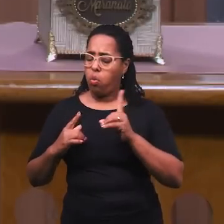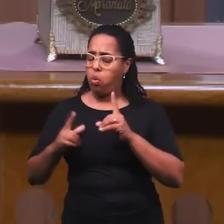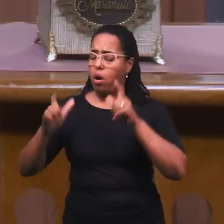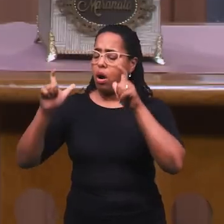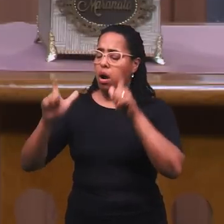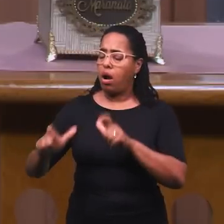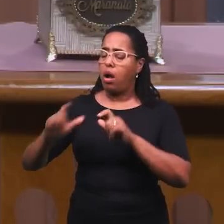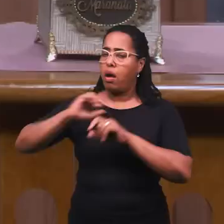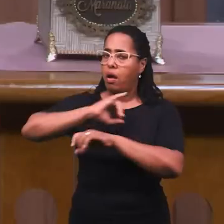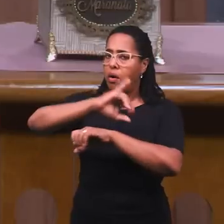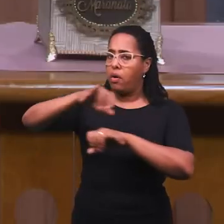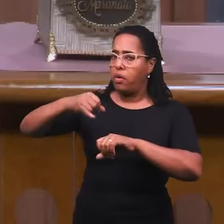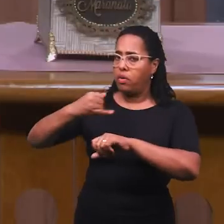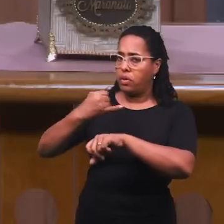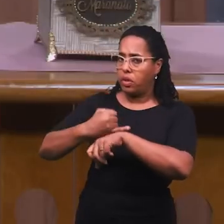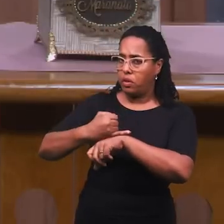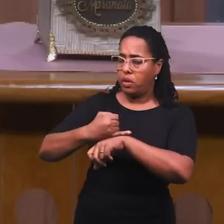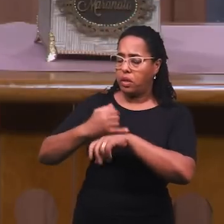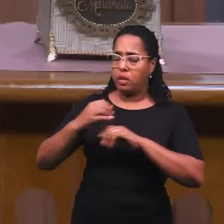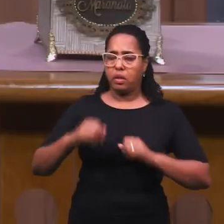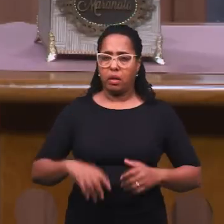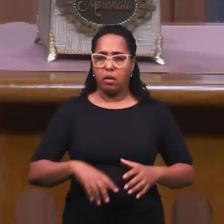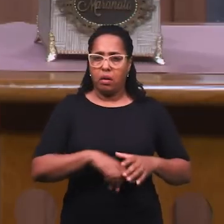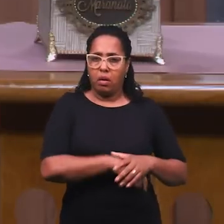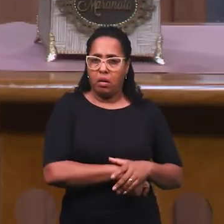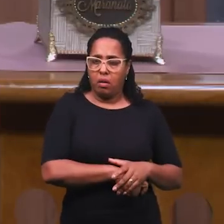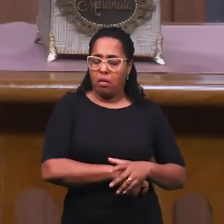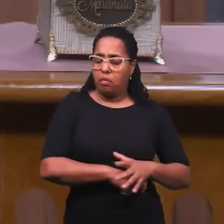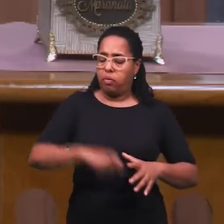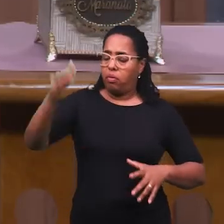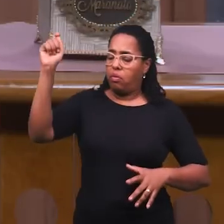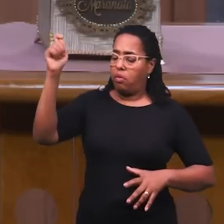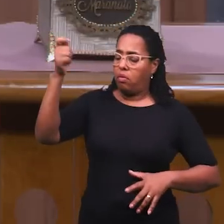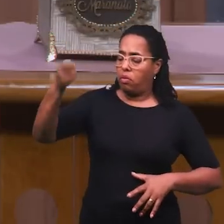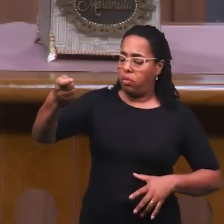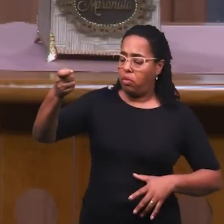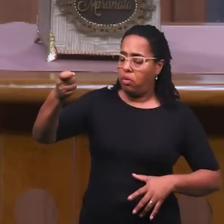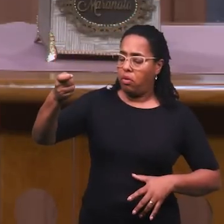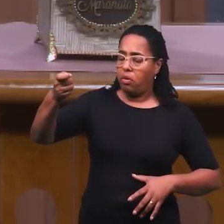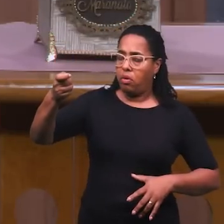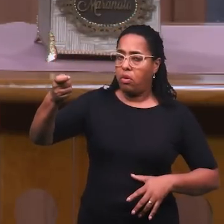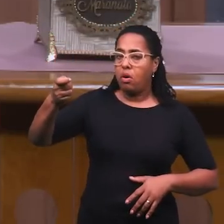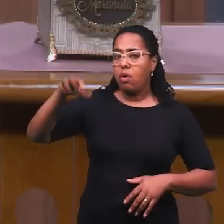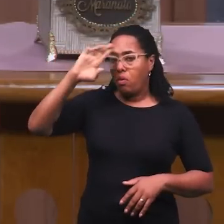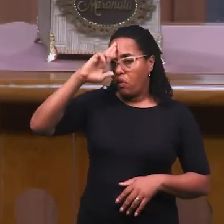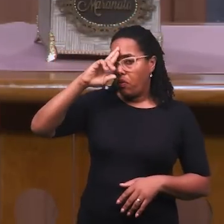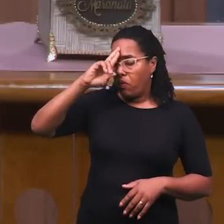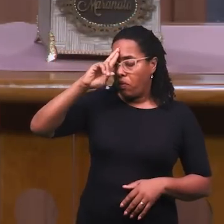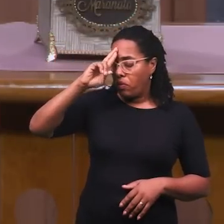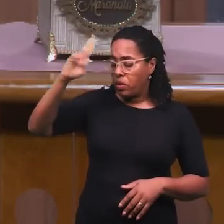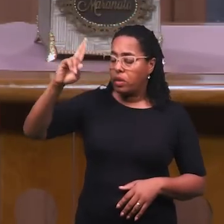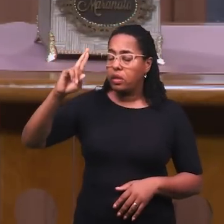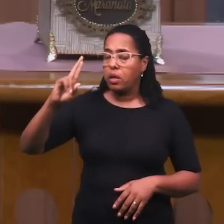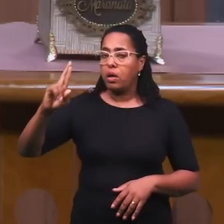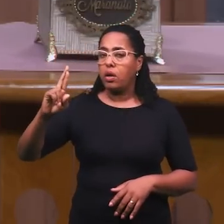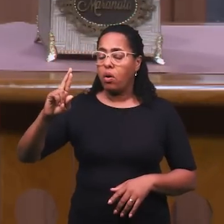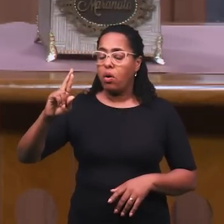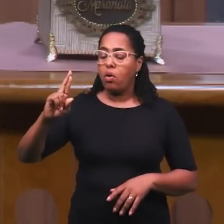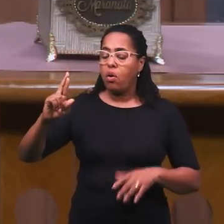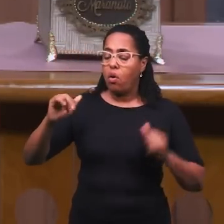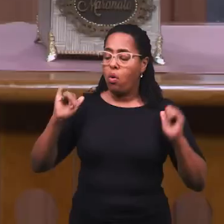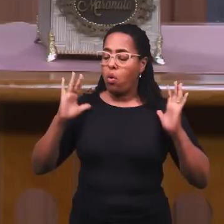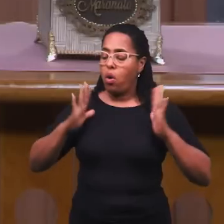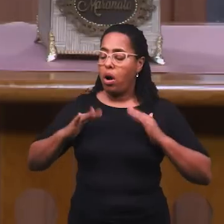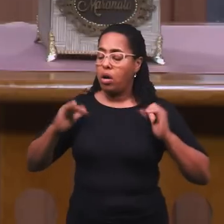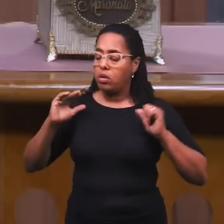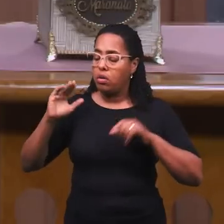de Jerusalém, e com a espada sobre Jerusalém, o Senhor naquele momento, ele